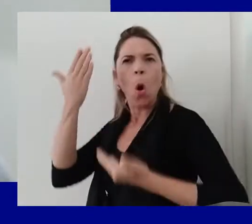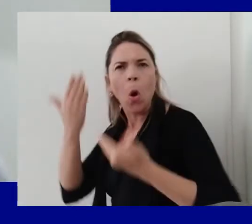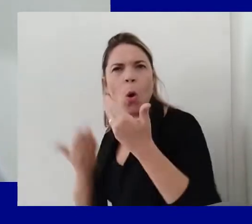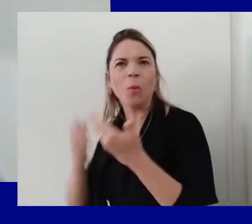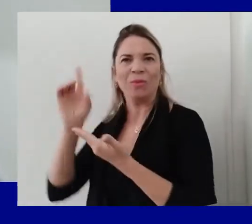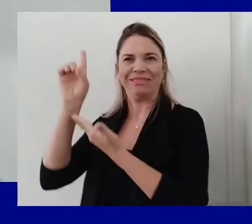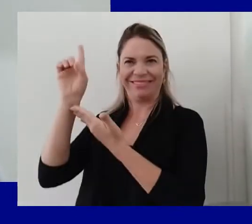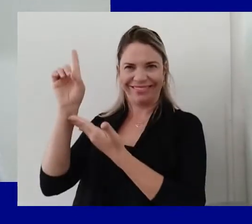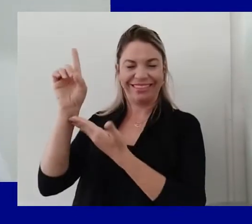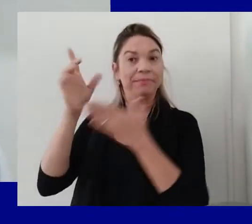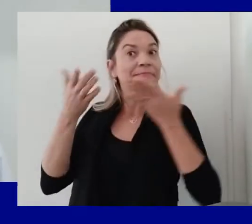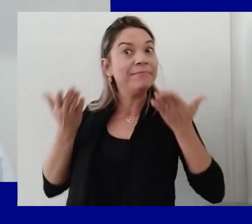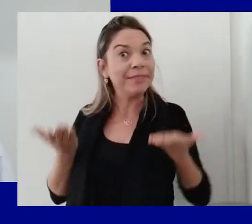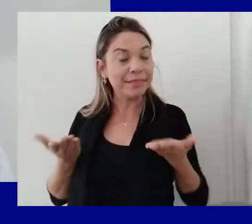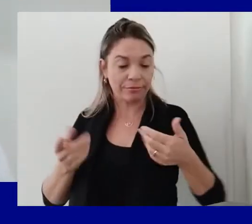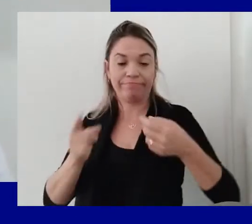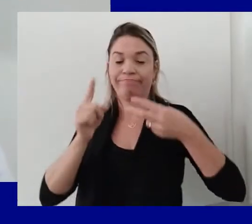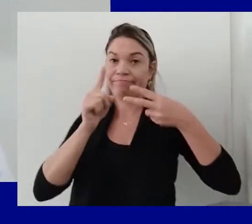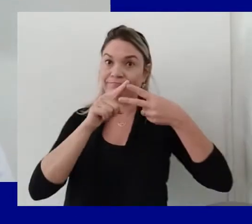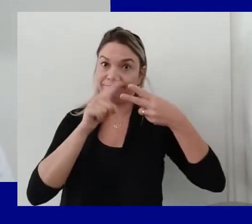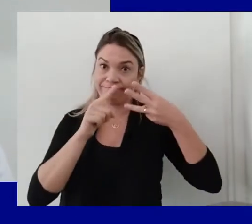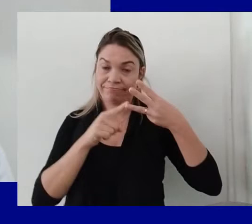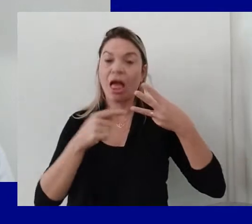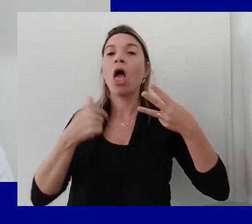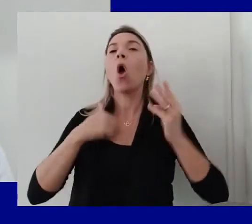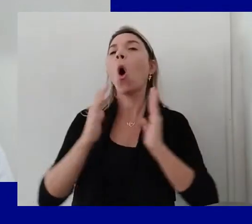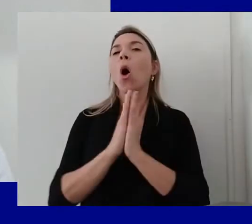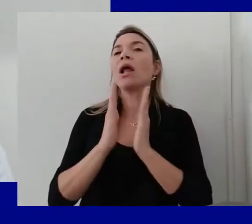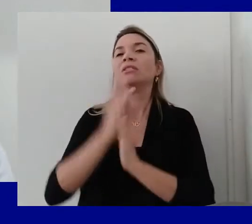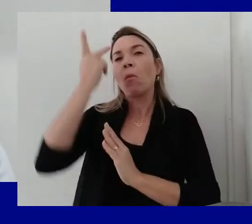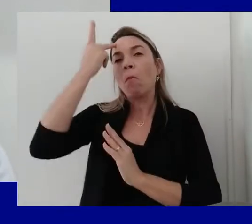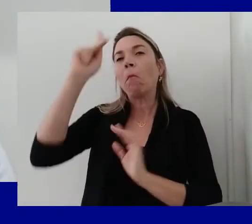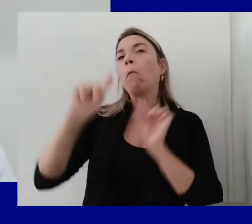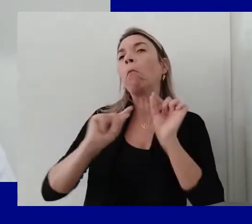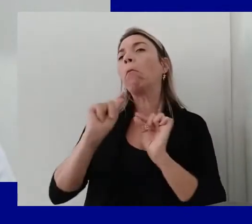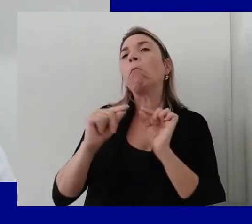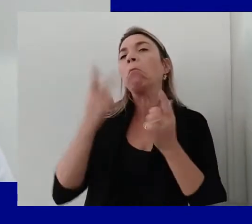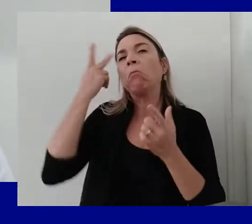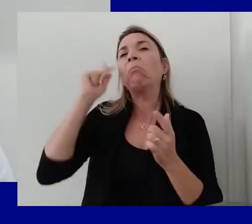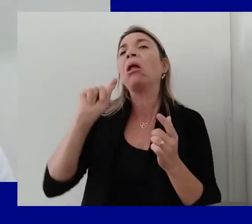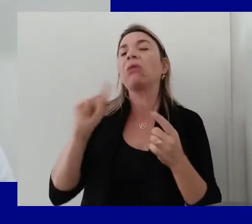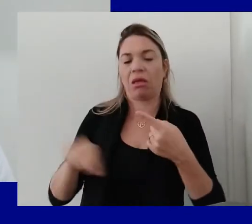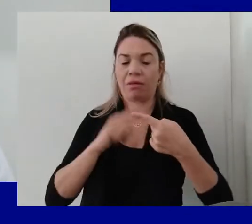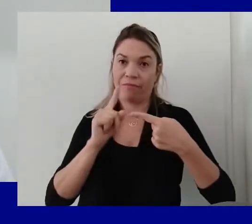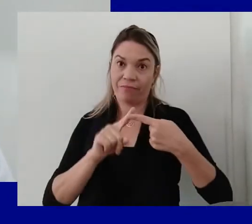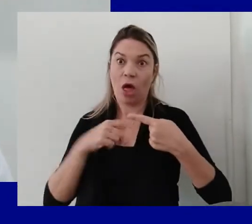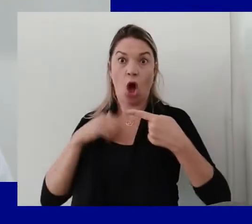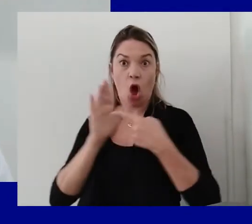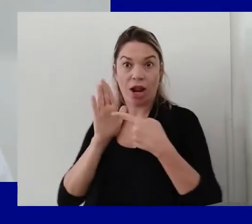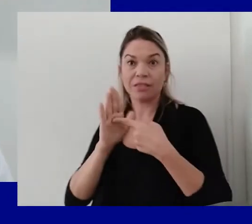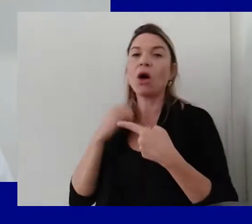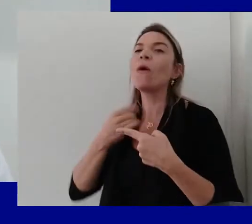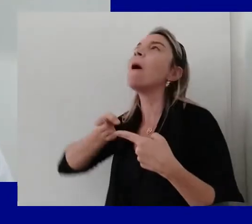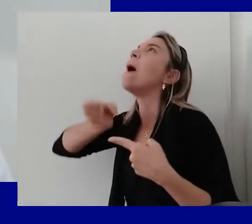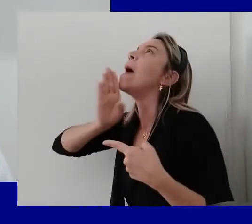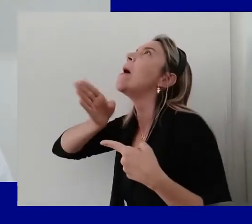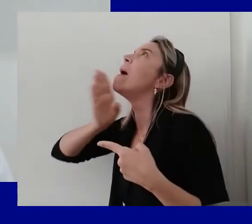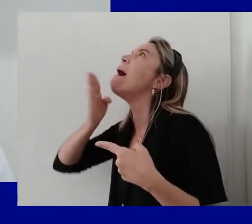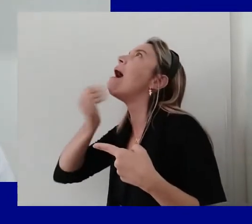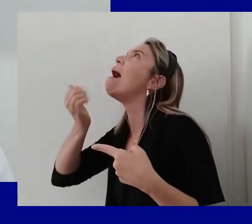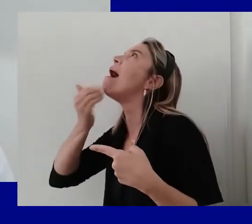tenho então 3 motivos pelos quais eu devo orar. Em oração, eu busco mais conhecimento de